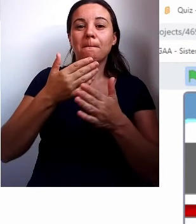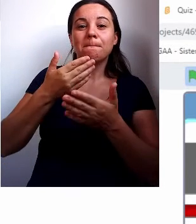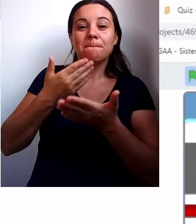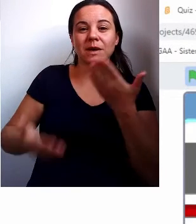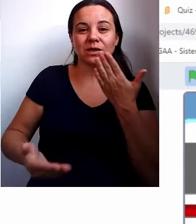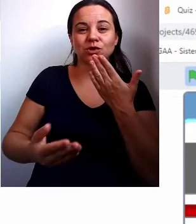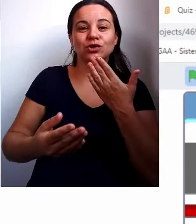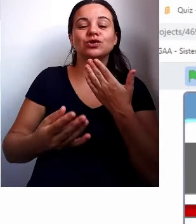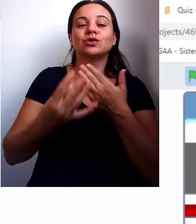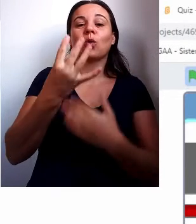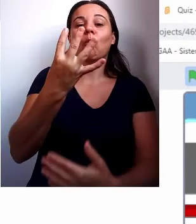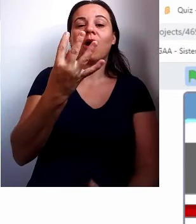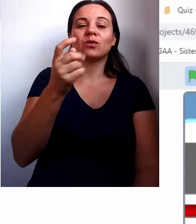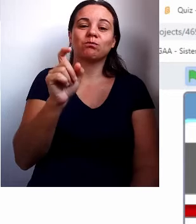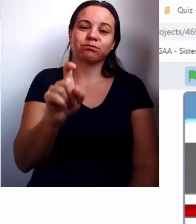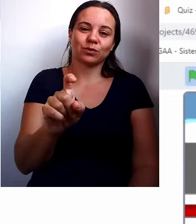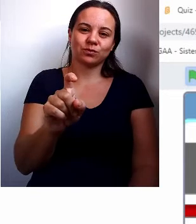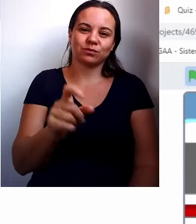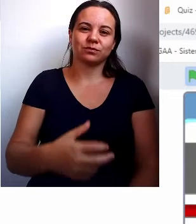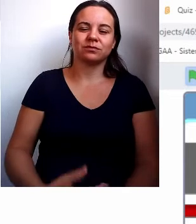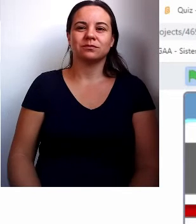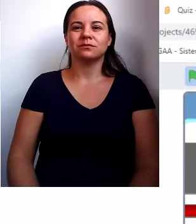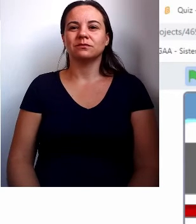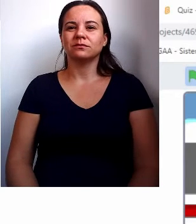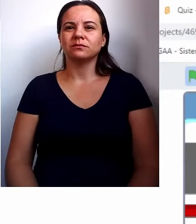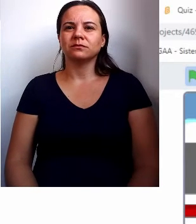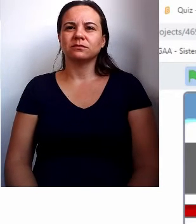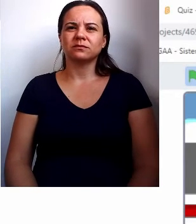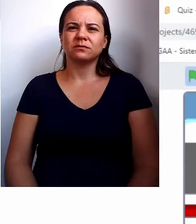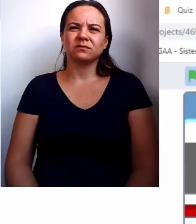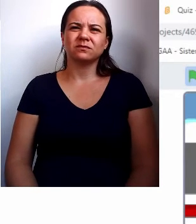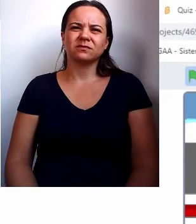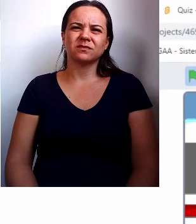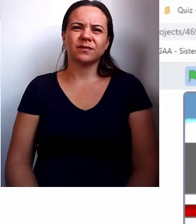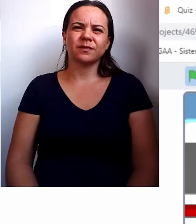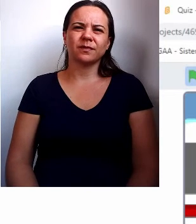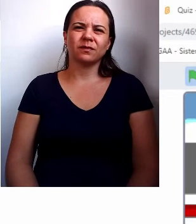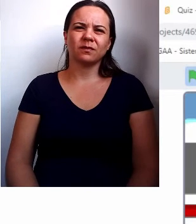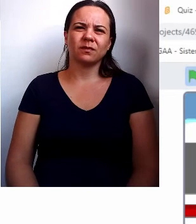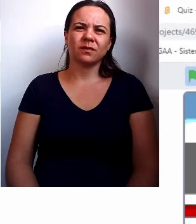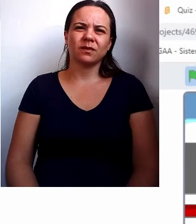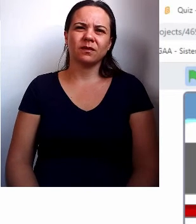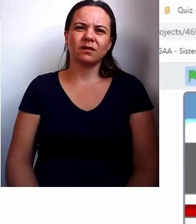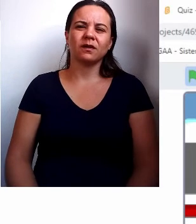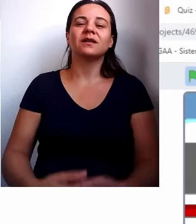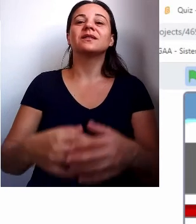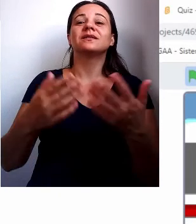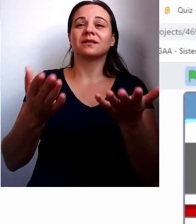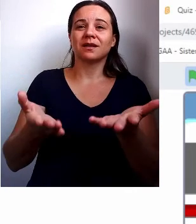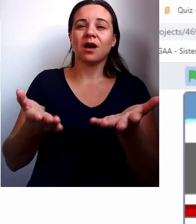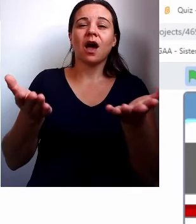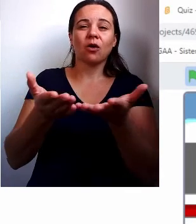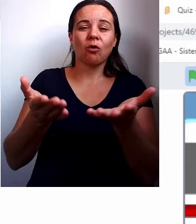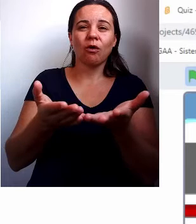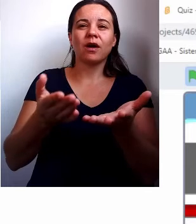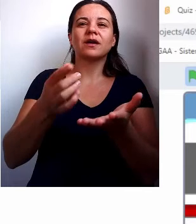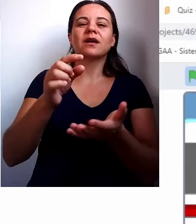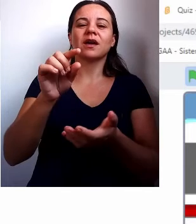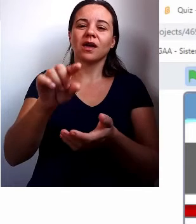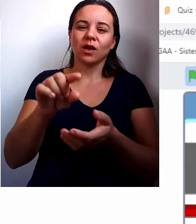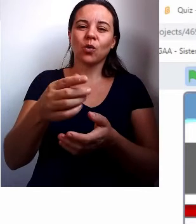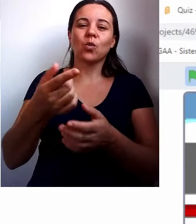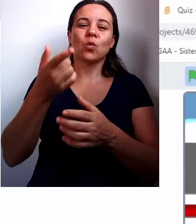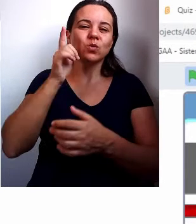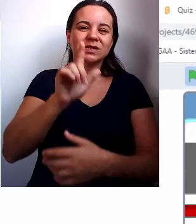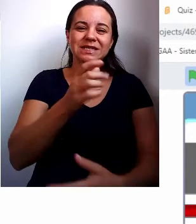tentar a resposta E. Ó, daí então ele já me conformou, né? E eu recebi 6 pontos,